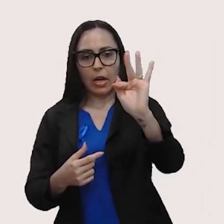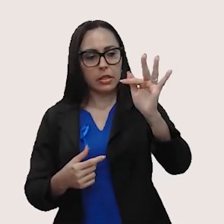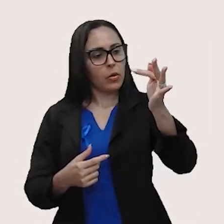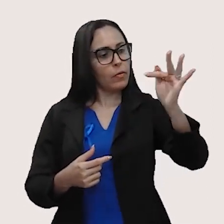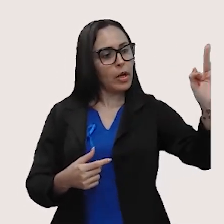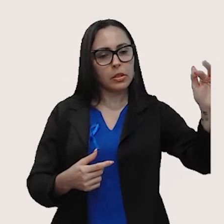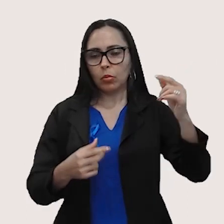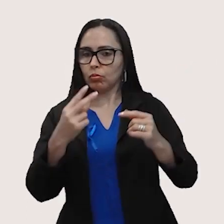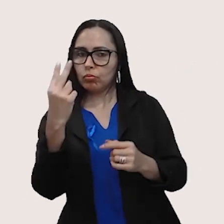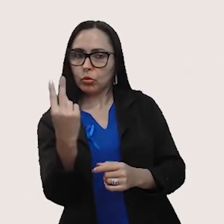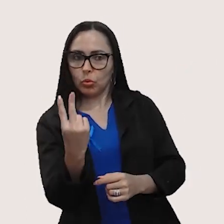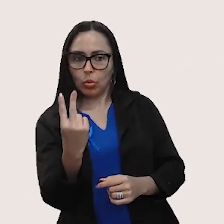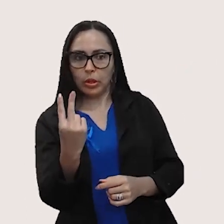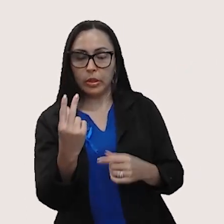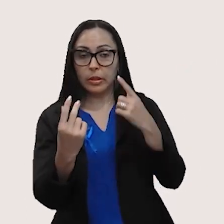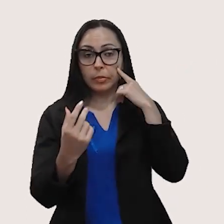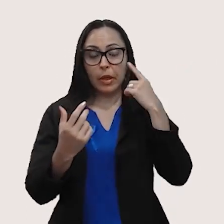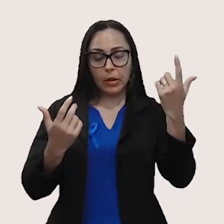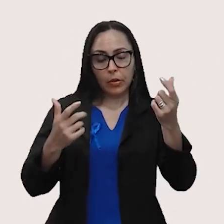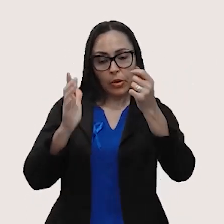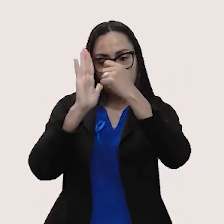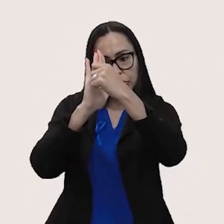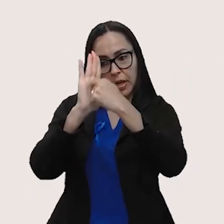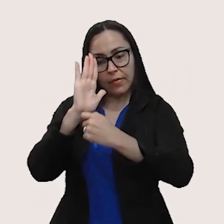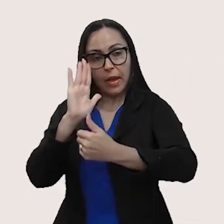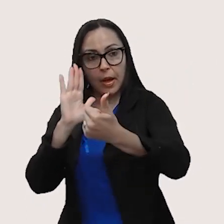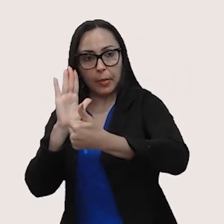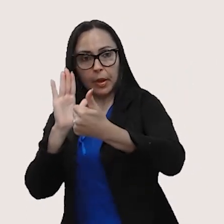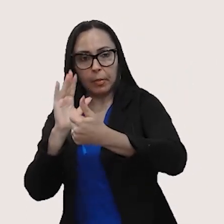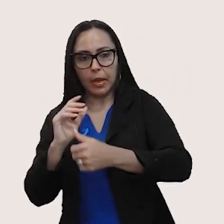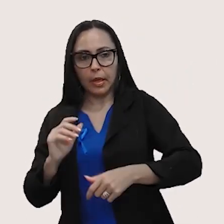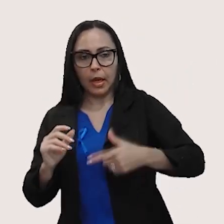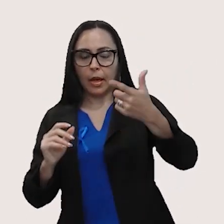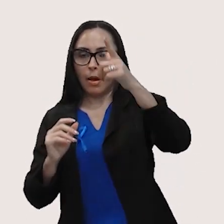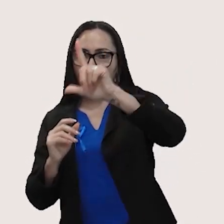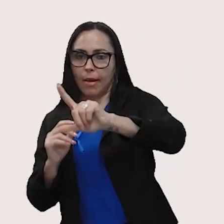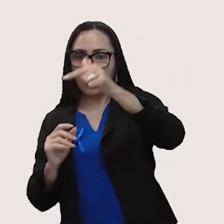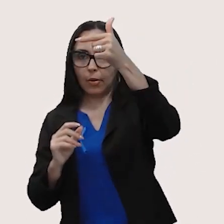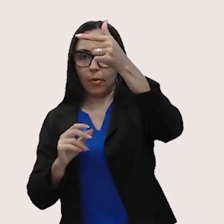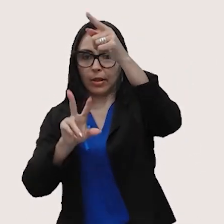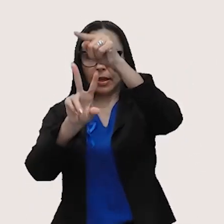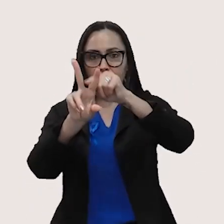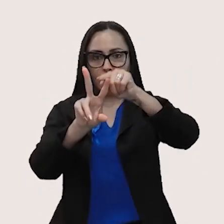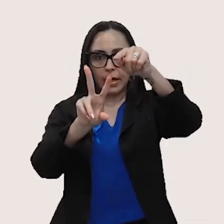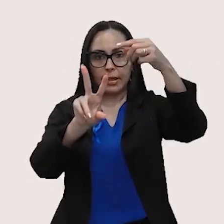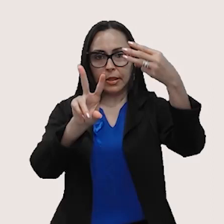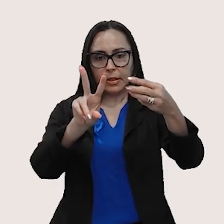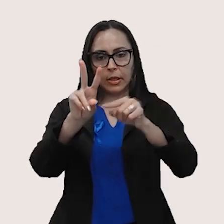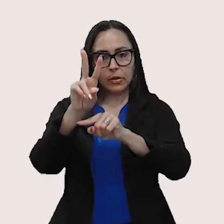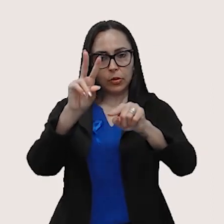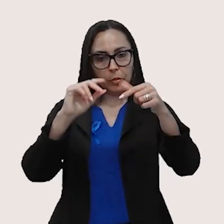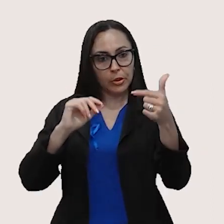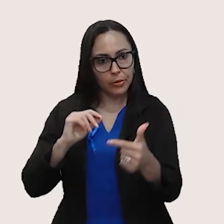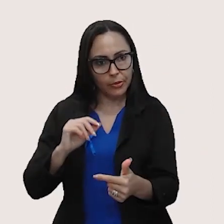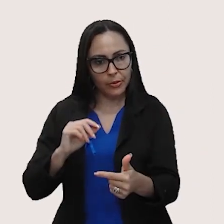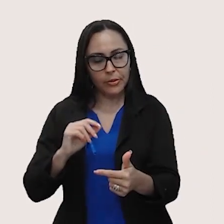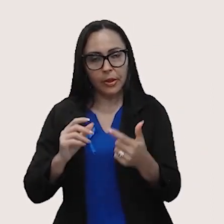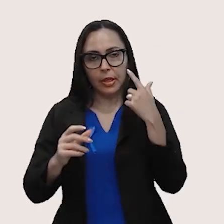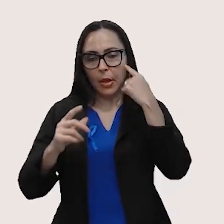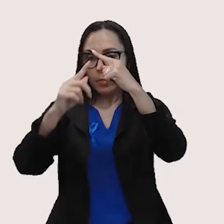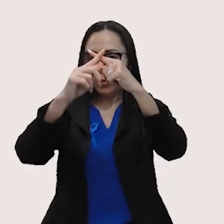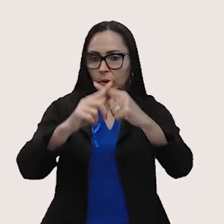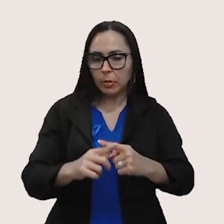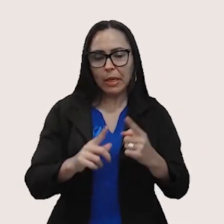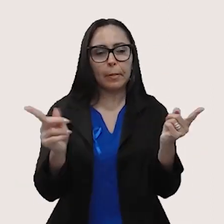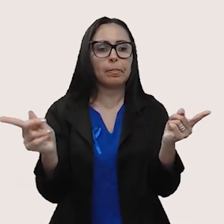eu vou ter que escrever a primeira, L ao quadrado raiz de 3 sobre 2, e multiplicar pelo inverso